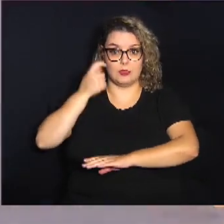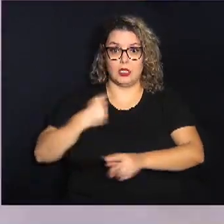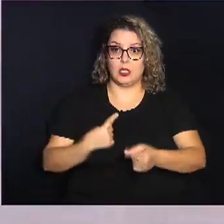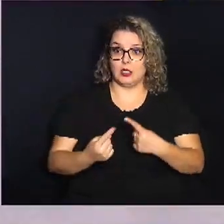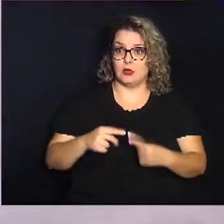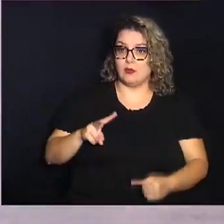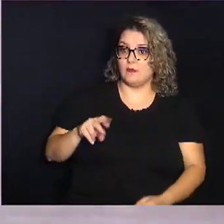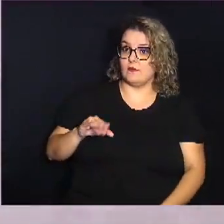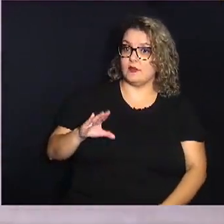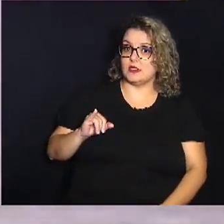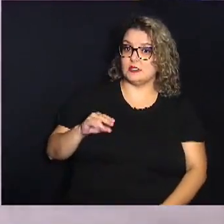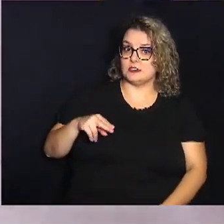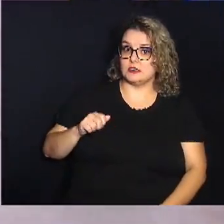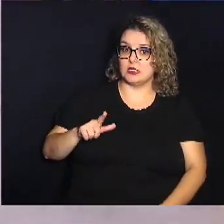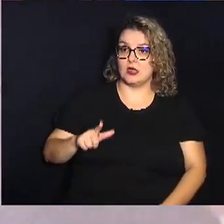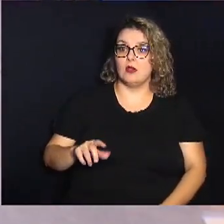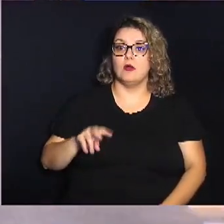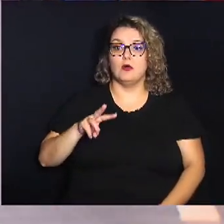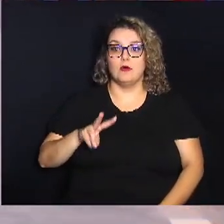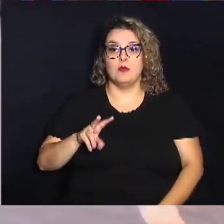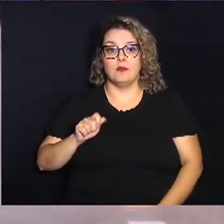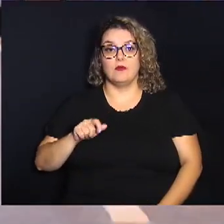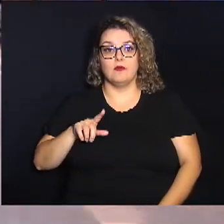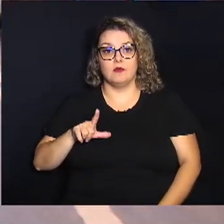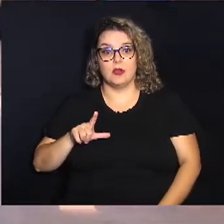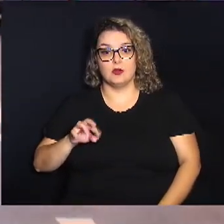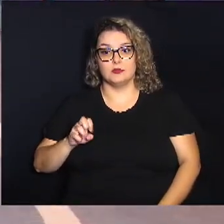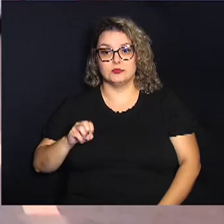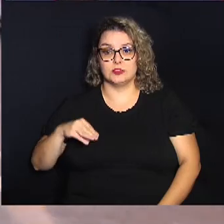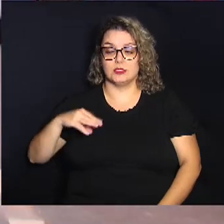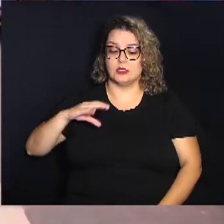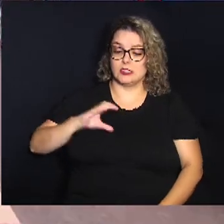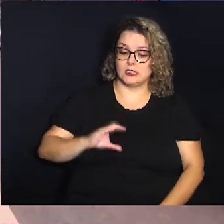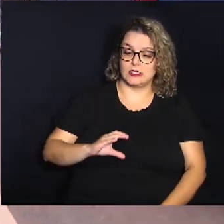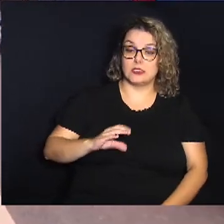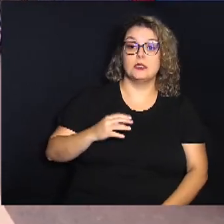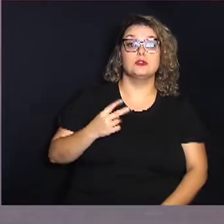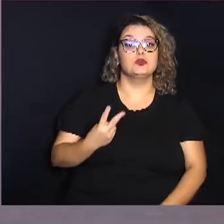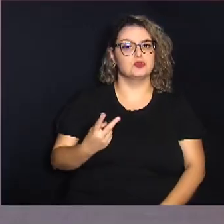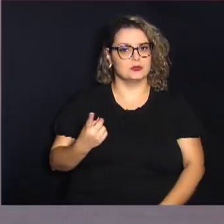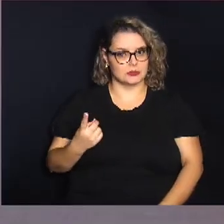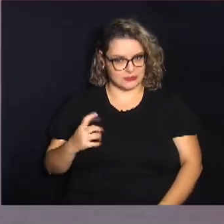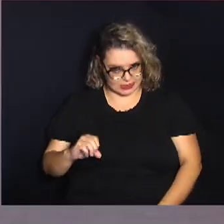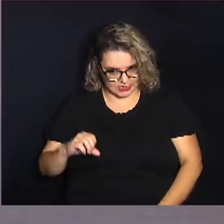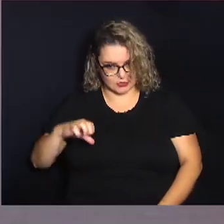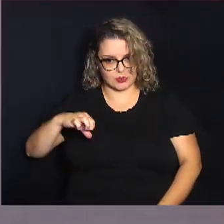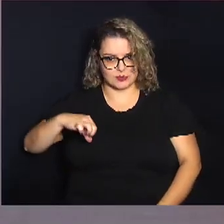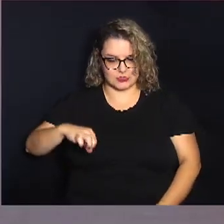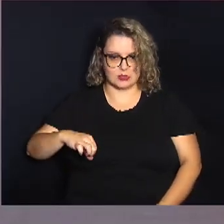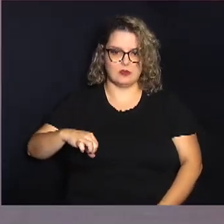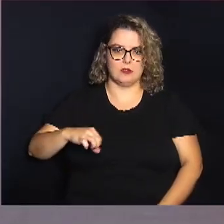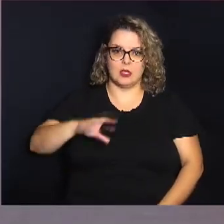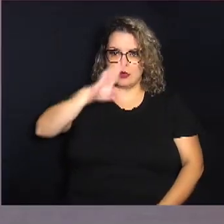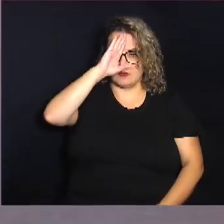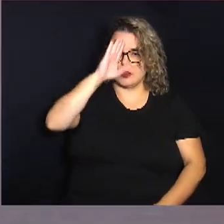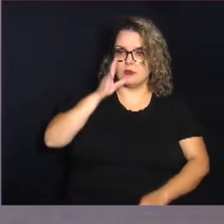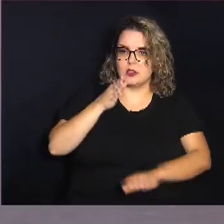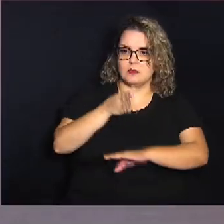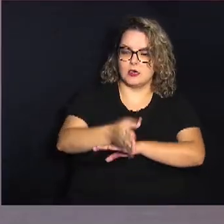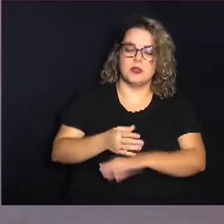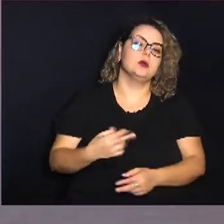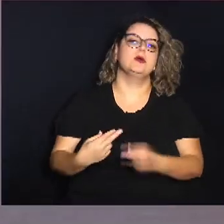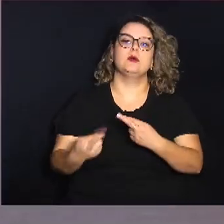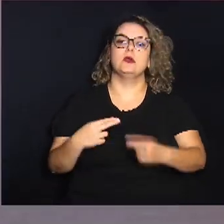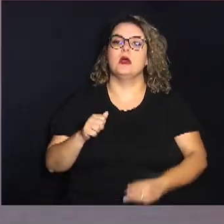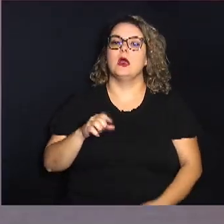vicinal Walter Franco de Lima, CAM 209, principal via de acesso a partir da rodovia